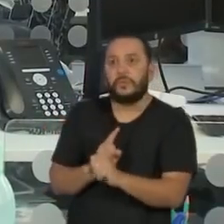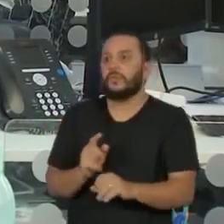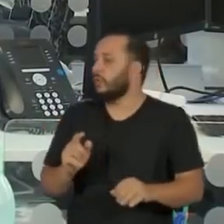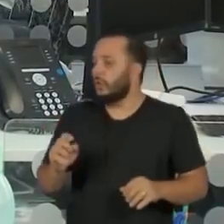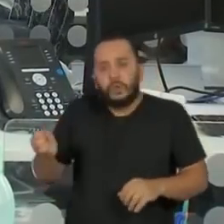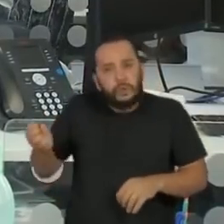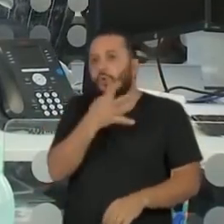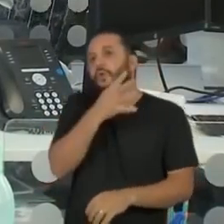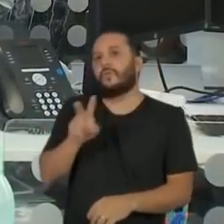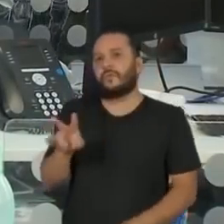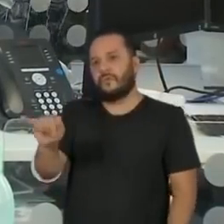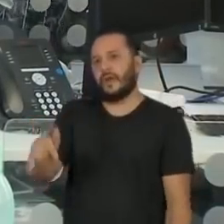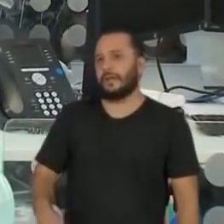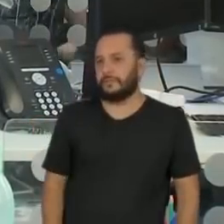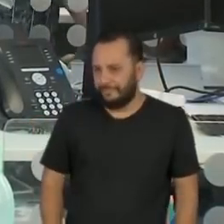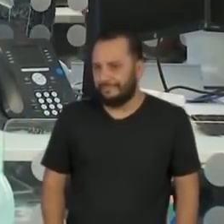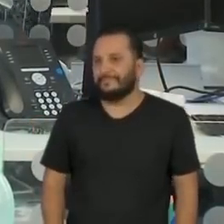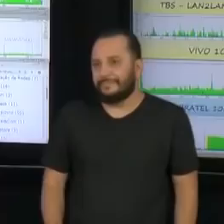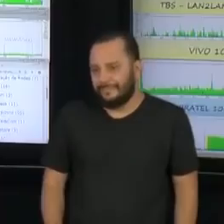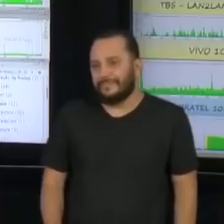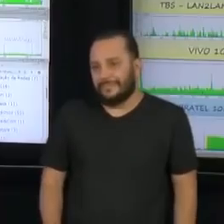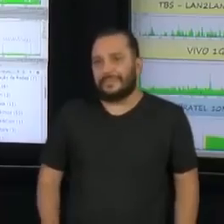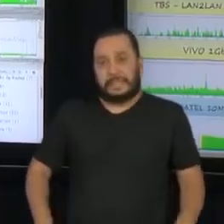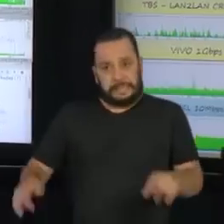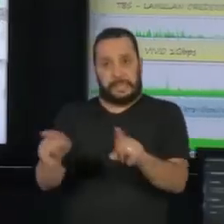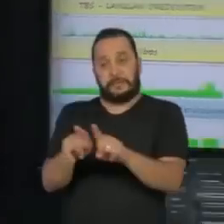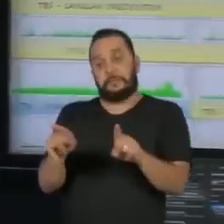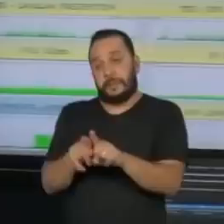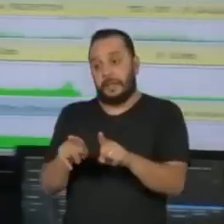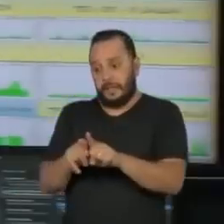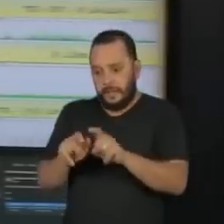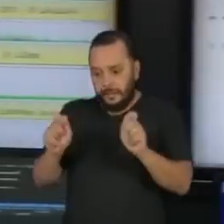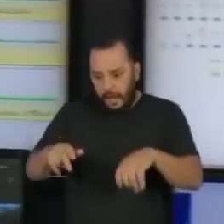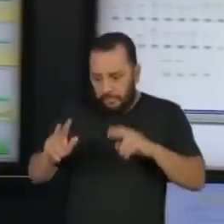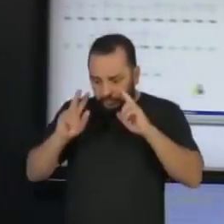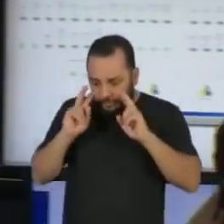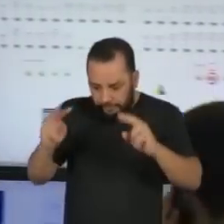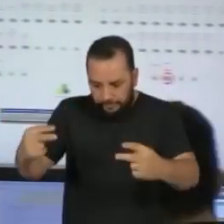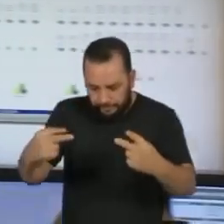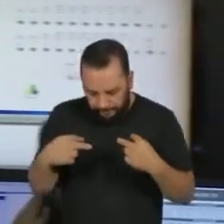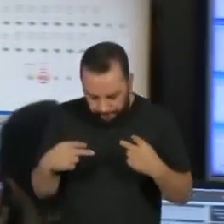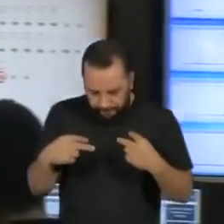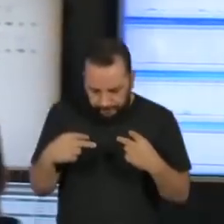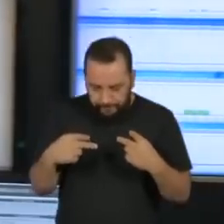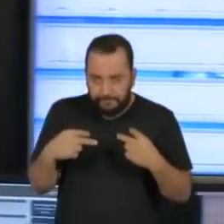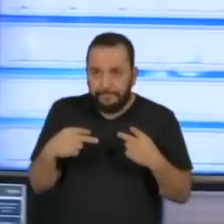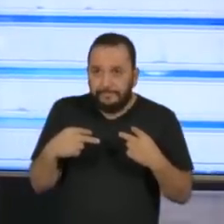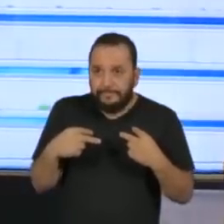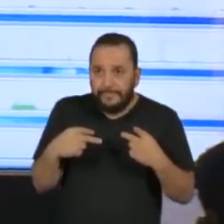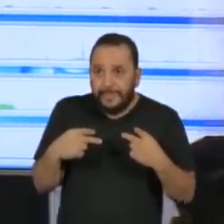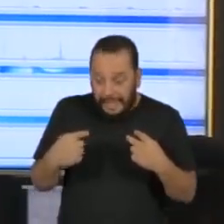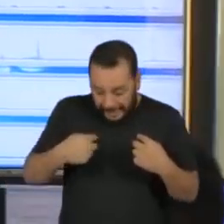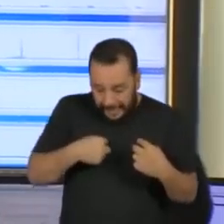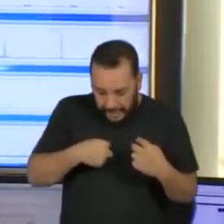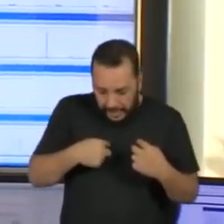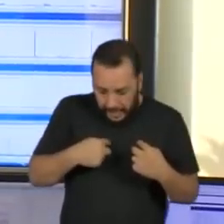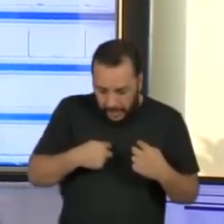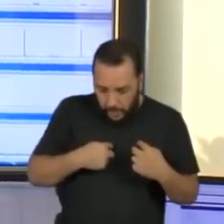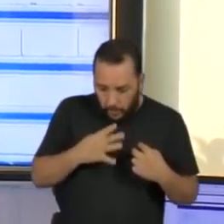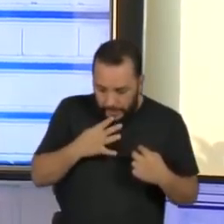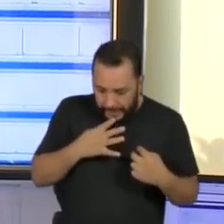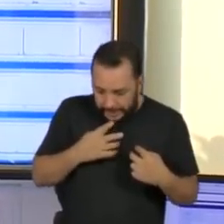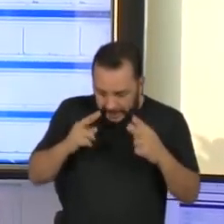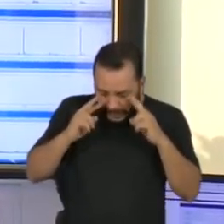também conseguir olhar para ele também, isso é o fundamental, né? A parte do